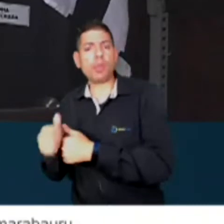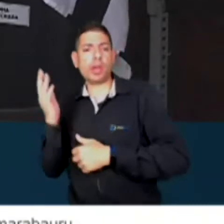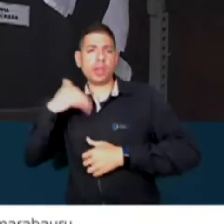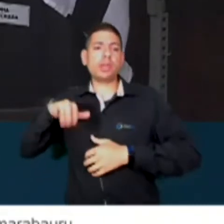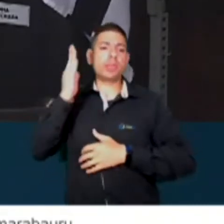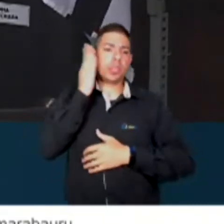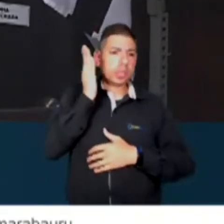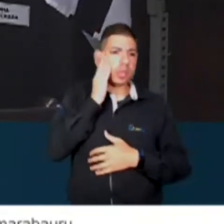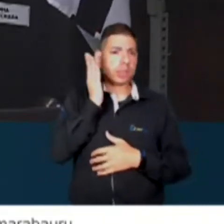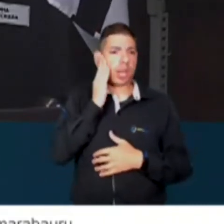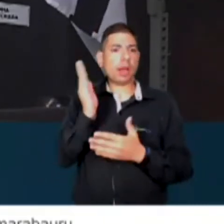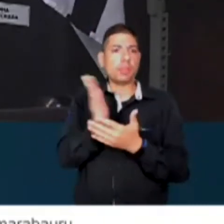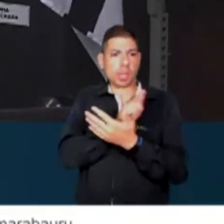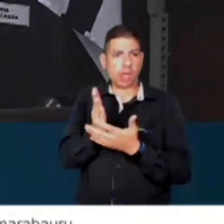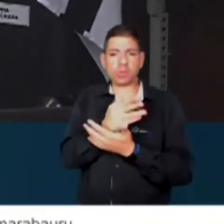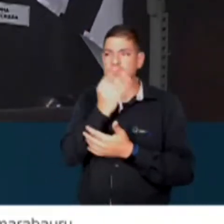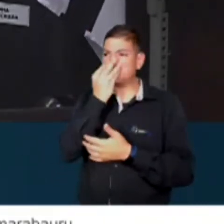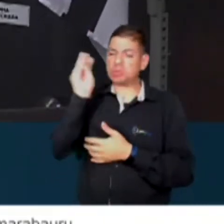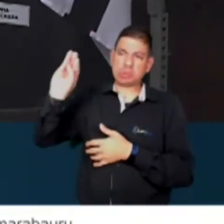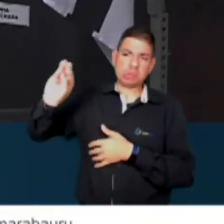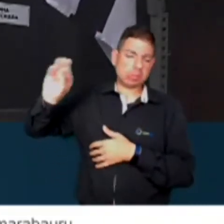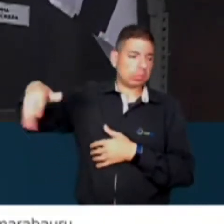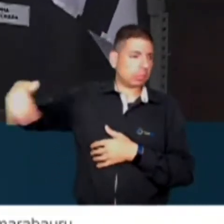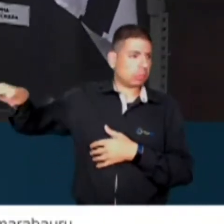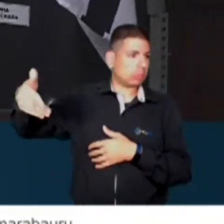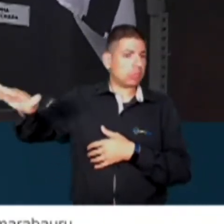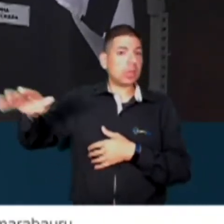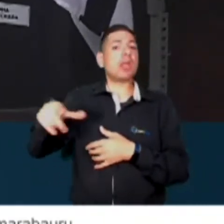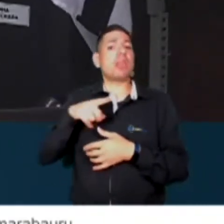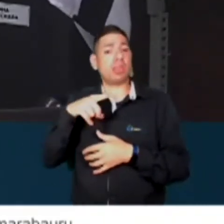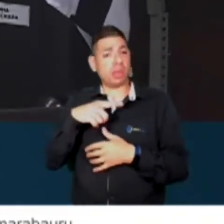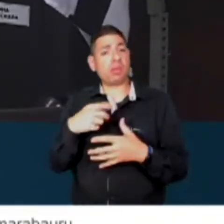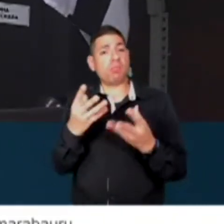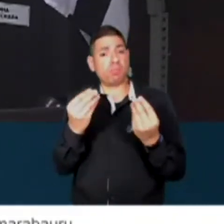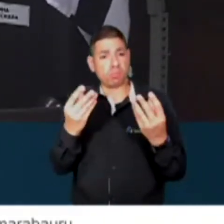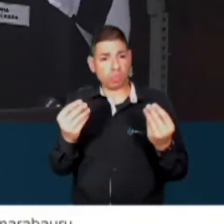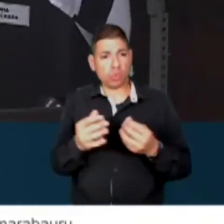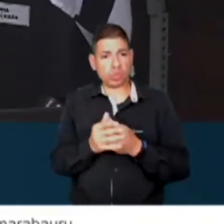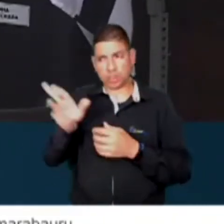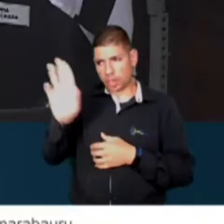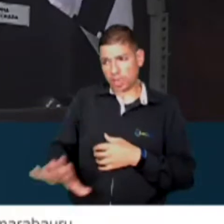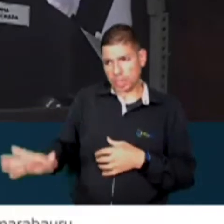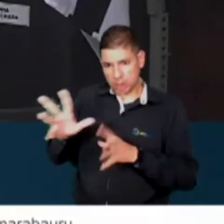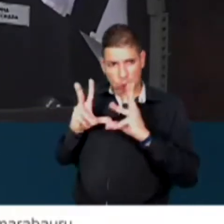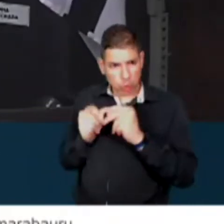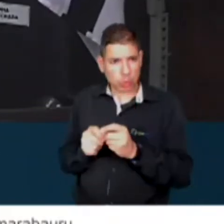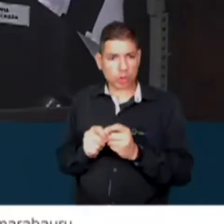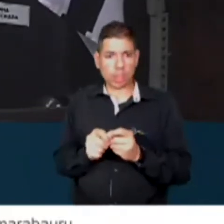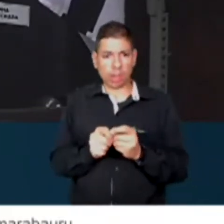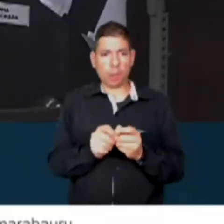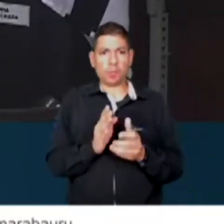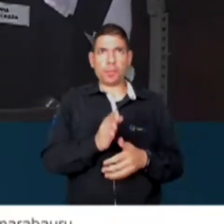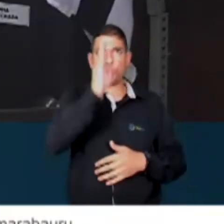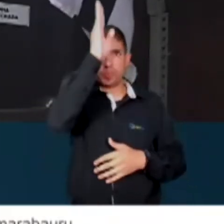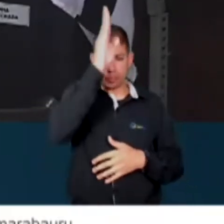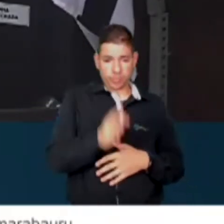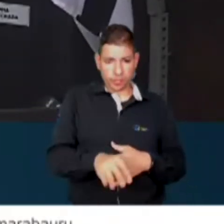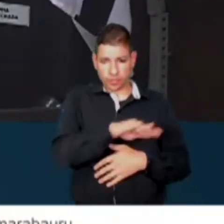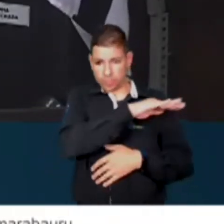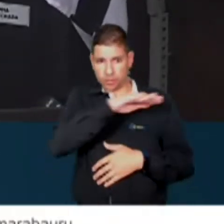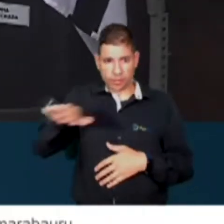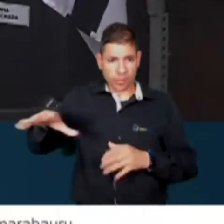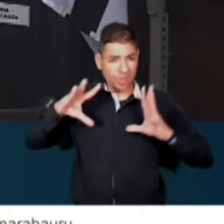nossa cidade, nos quatro cantos, não somente de uma determinada região, nos quatro cantos dela, melhore. Agora, para isso não é